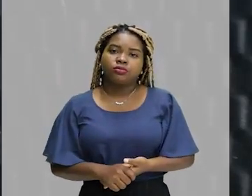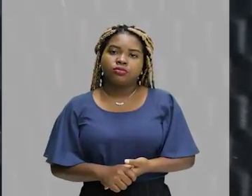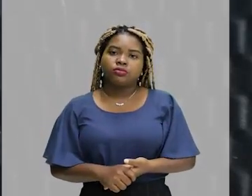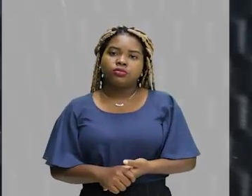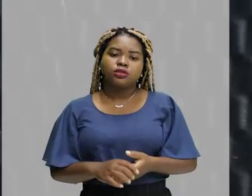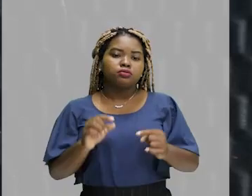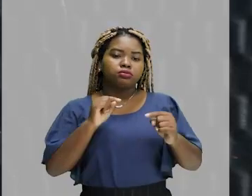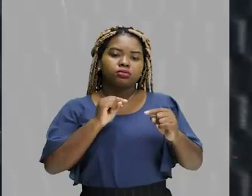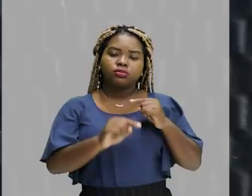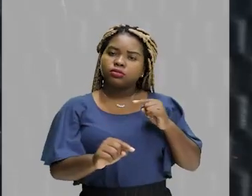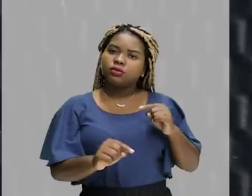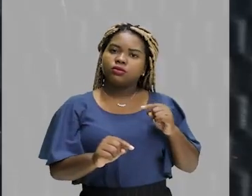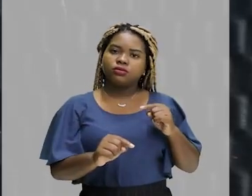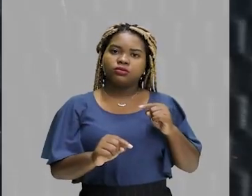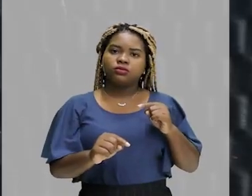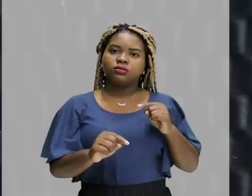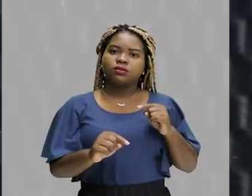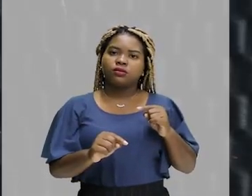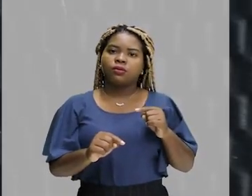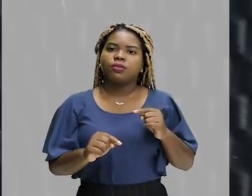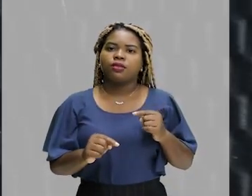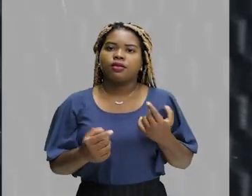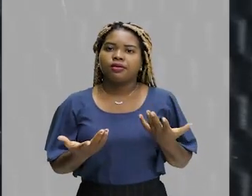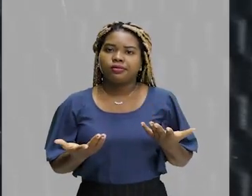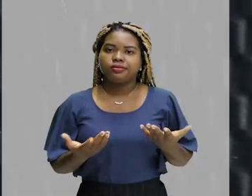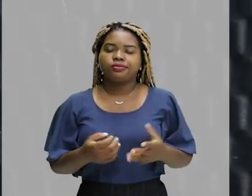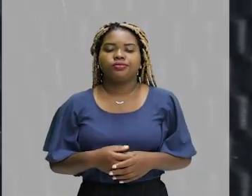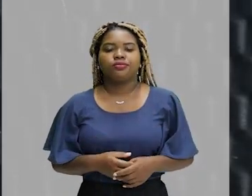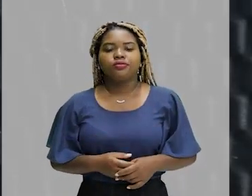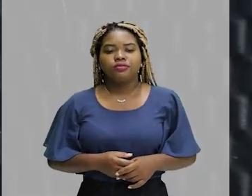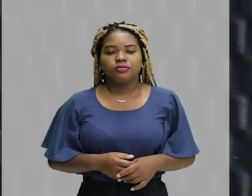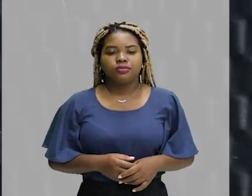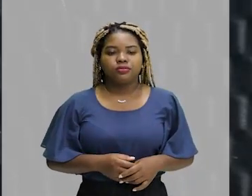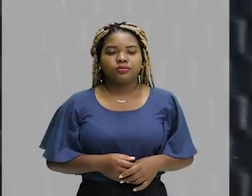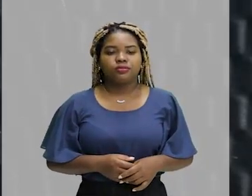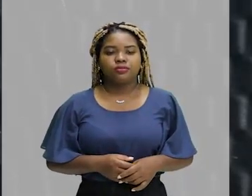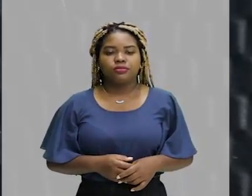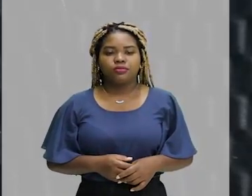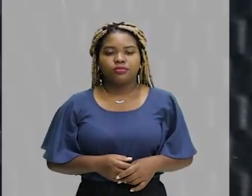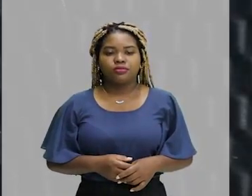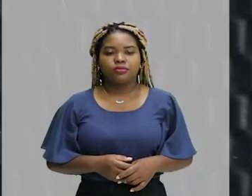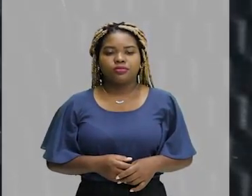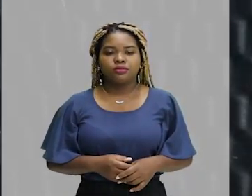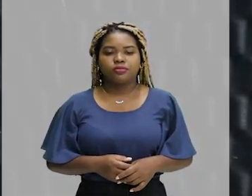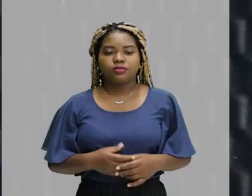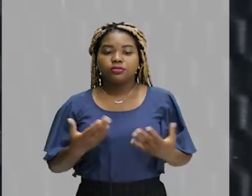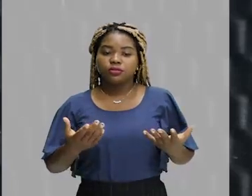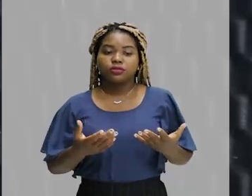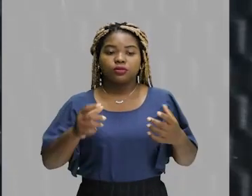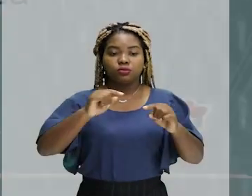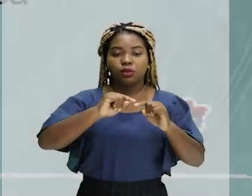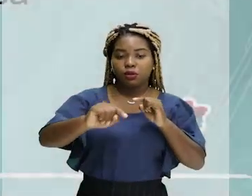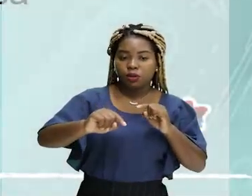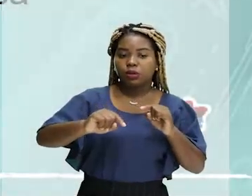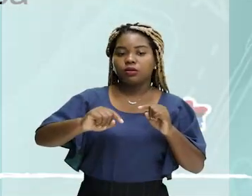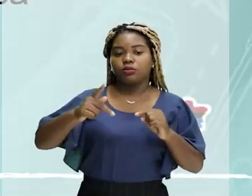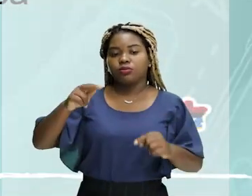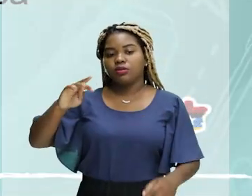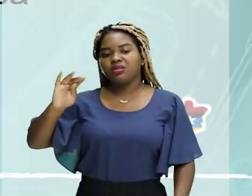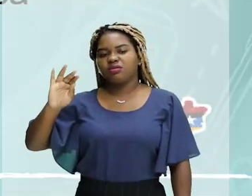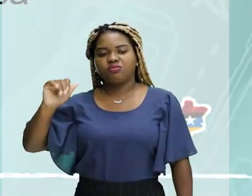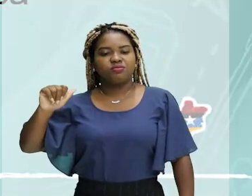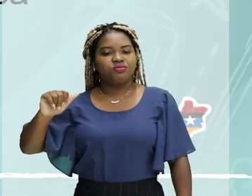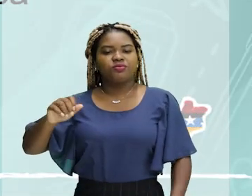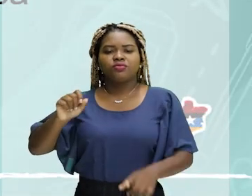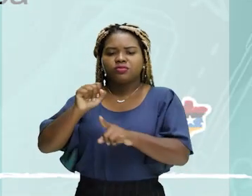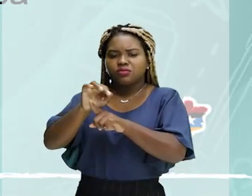encaixa. É muita expressão para pouca revolução. Puritana não vai preencher todo esse espaço, tá?